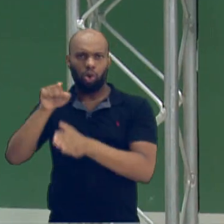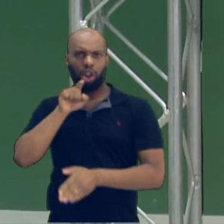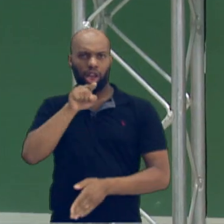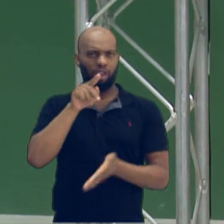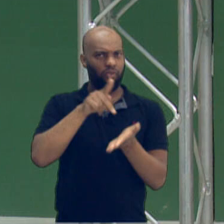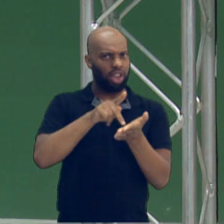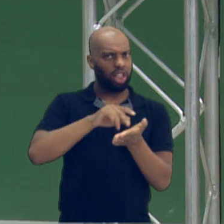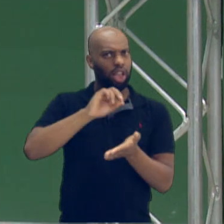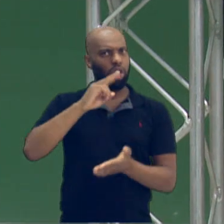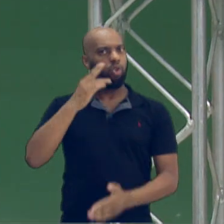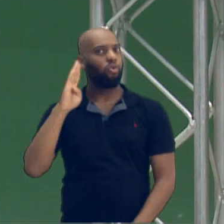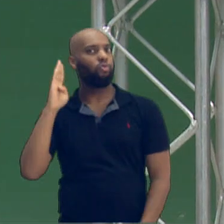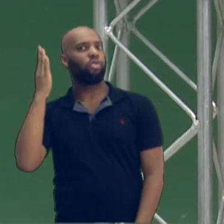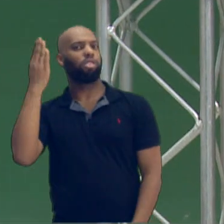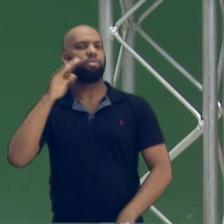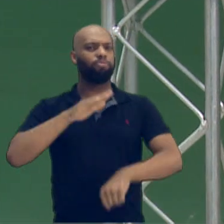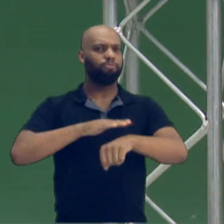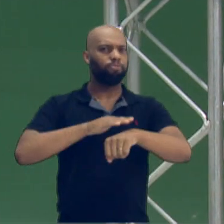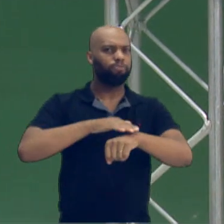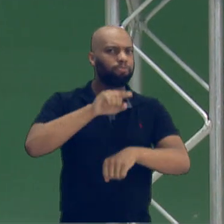falso? Tempinho para pensar.